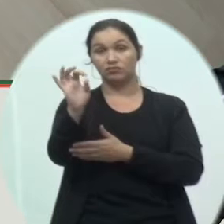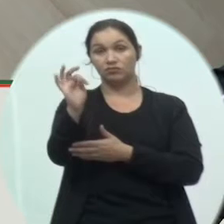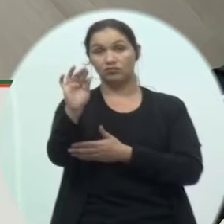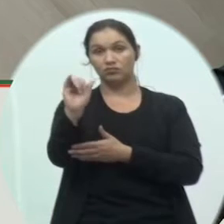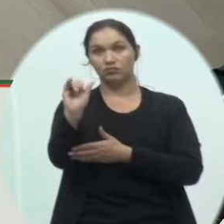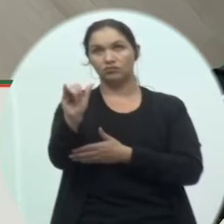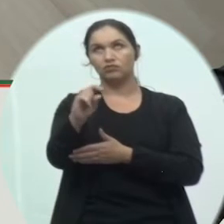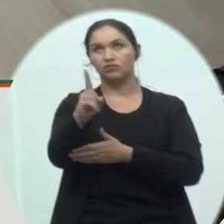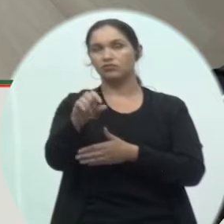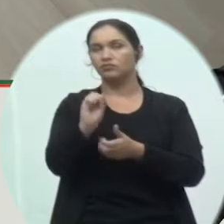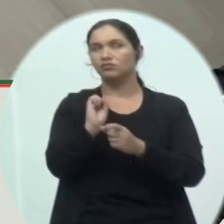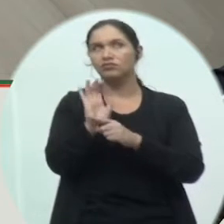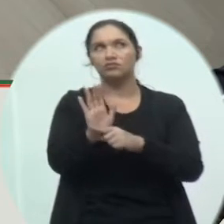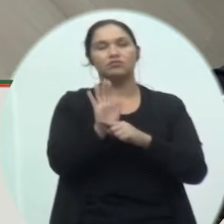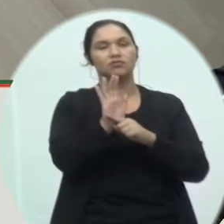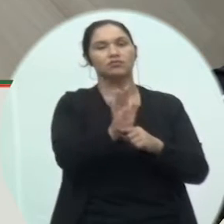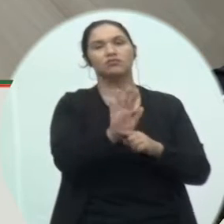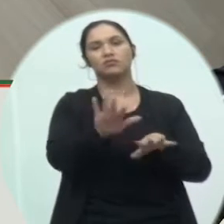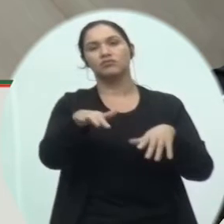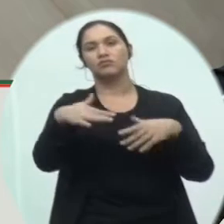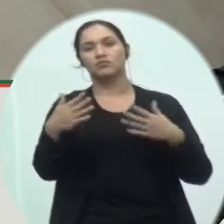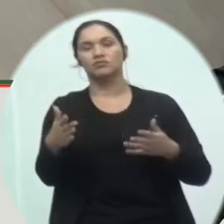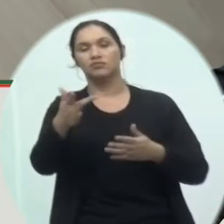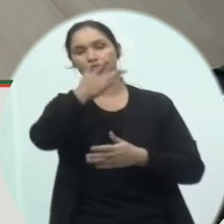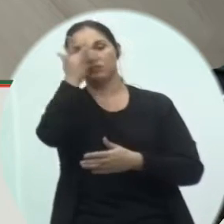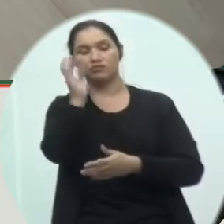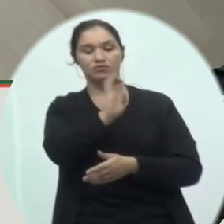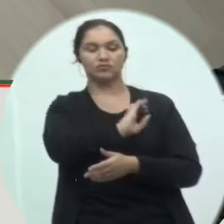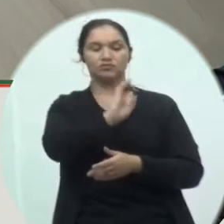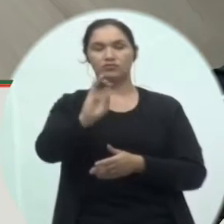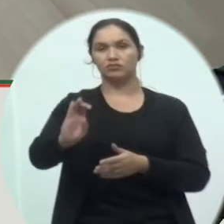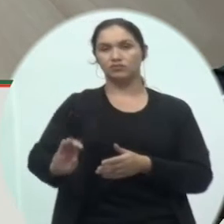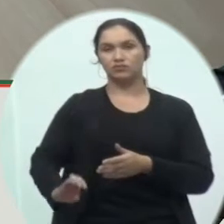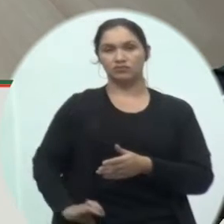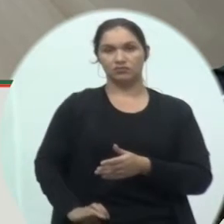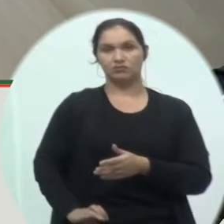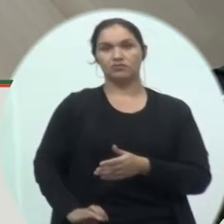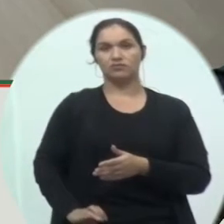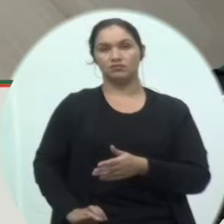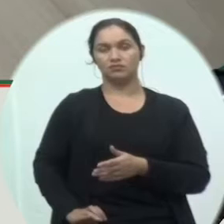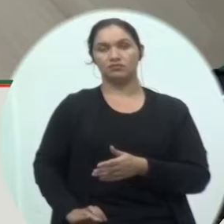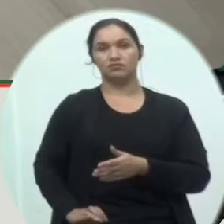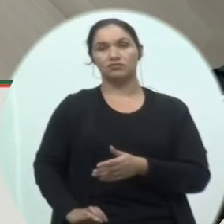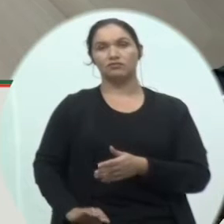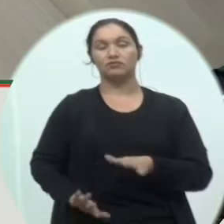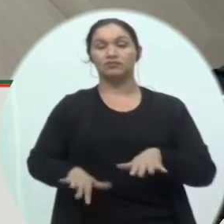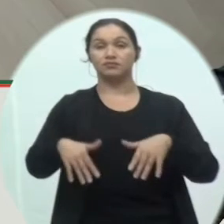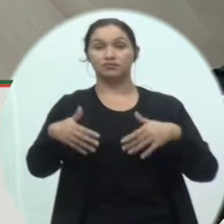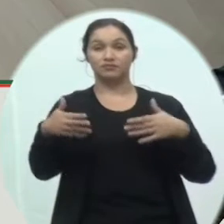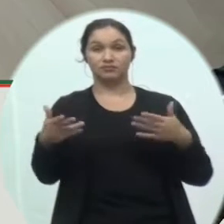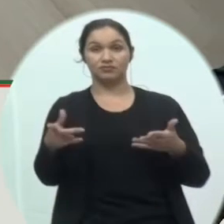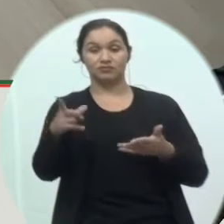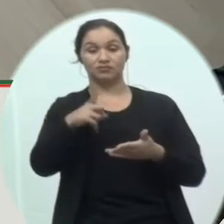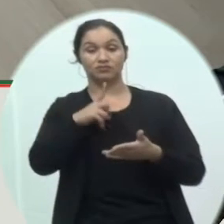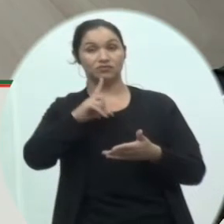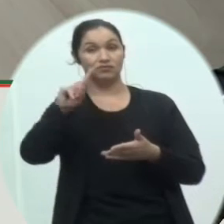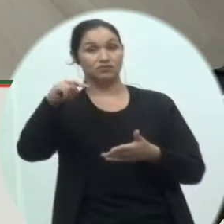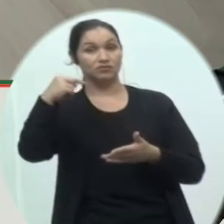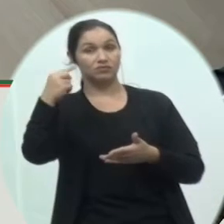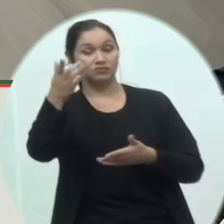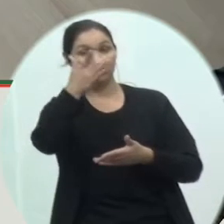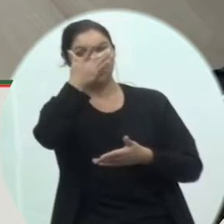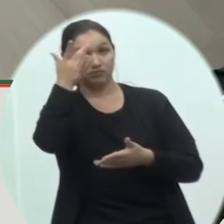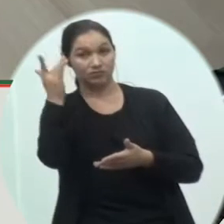nos corações dos crentes desta maravilhosa, hospitaleira e rica cidade de Criciúma, atraindo outros crentes